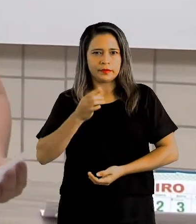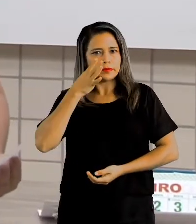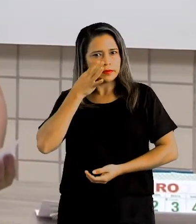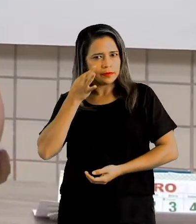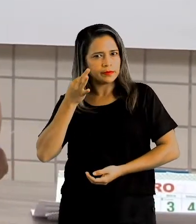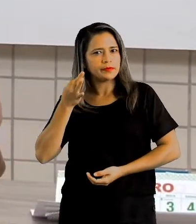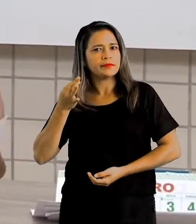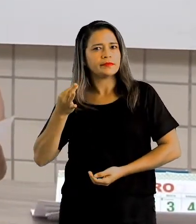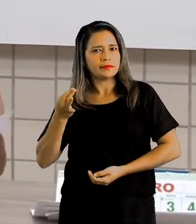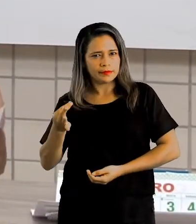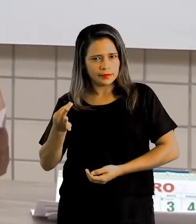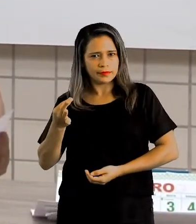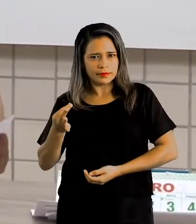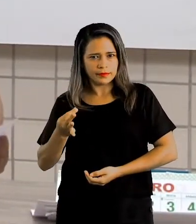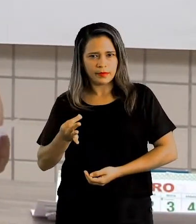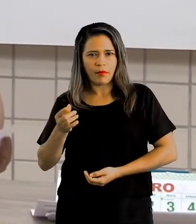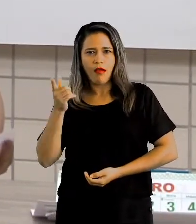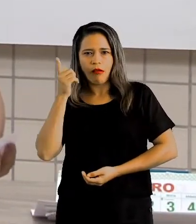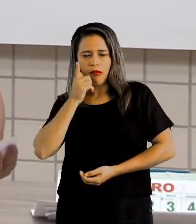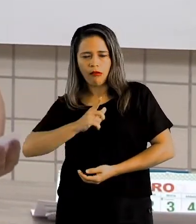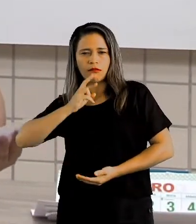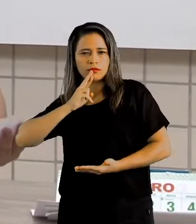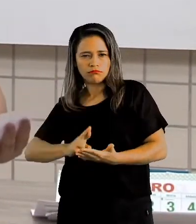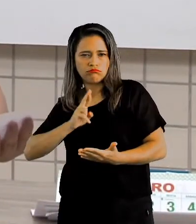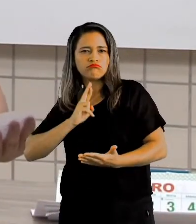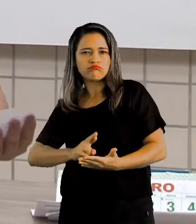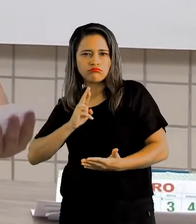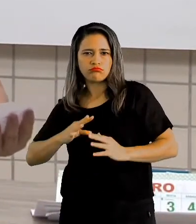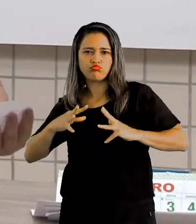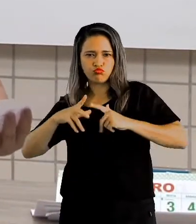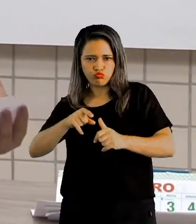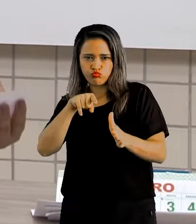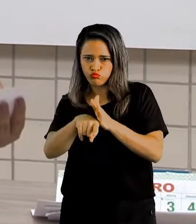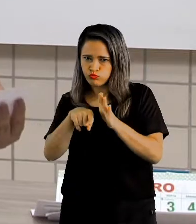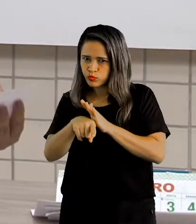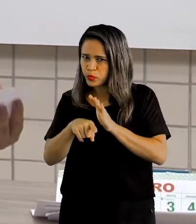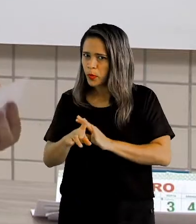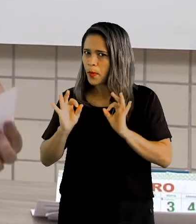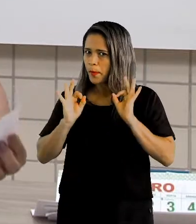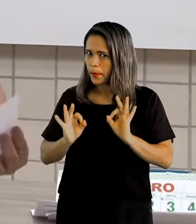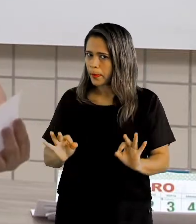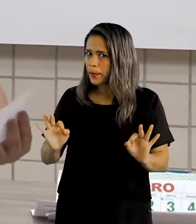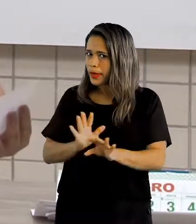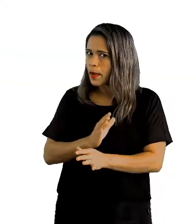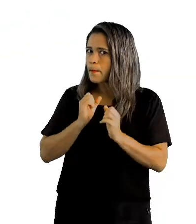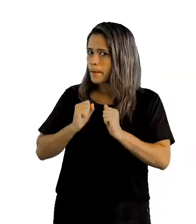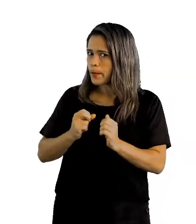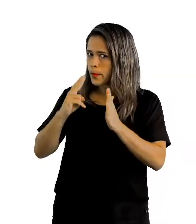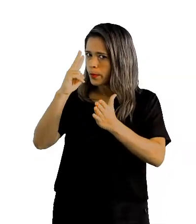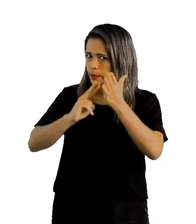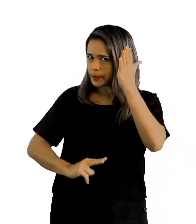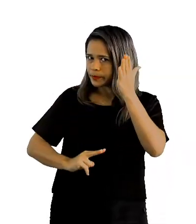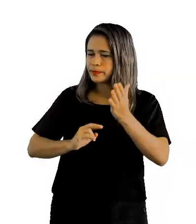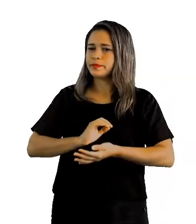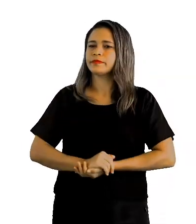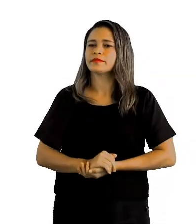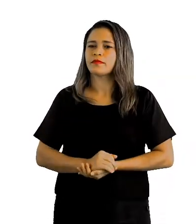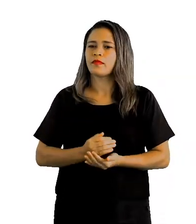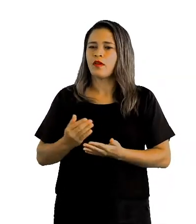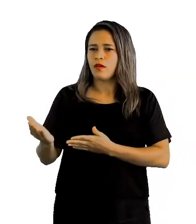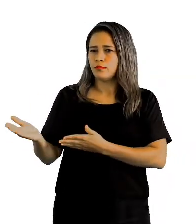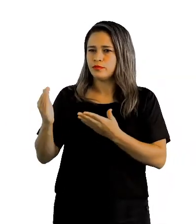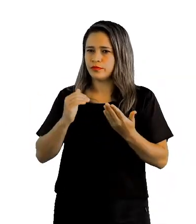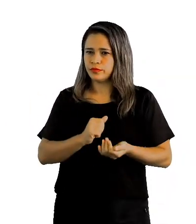atenção para dar conta de responder todas as perguntas. Preparados? Posso ler? Vão acompanhar